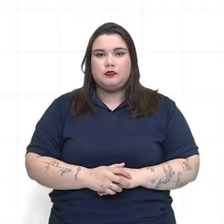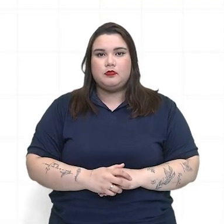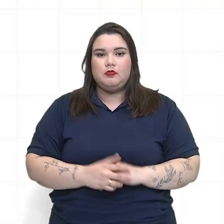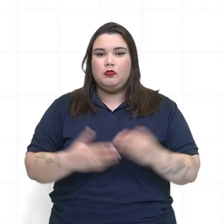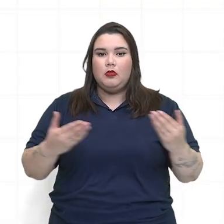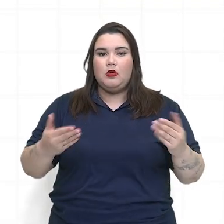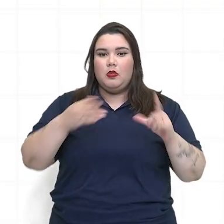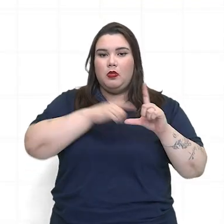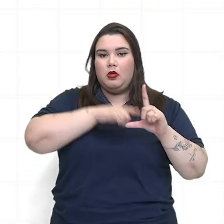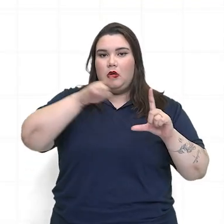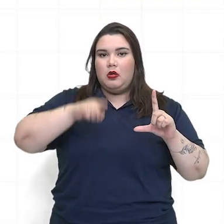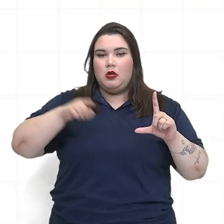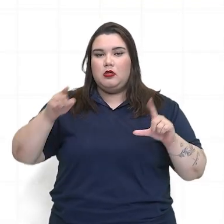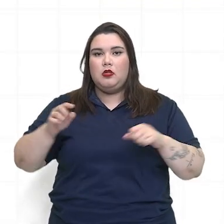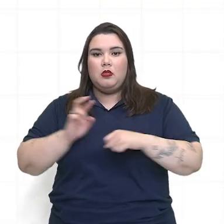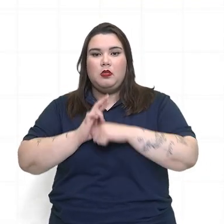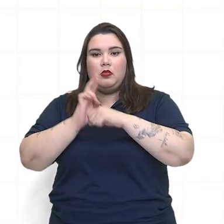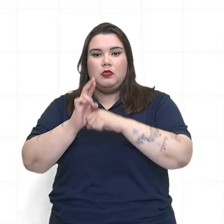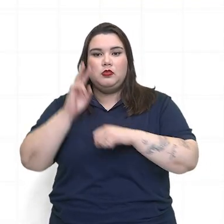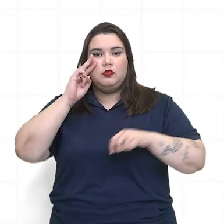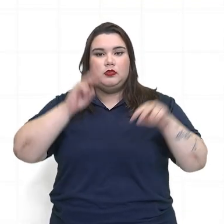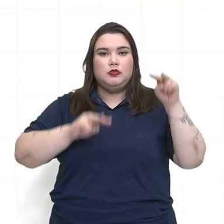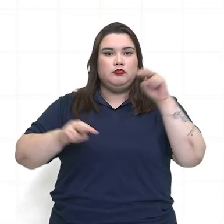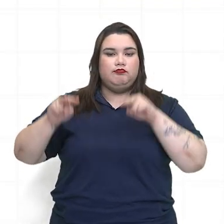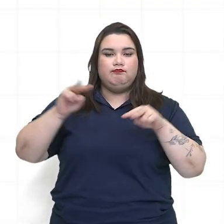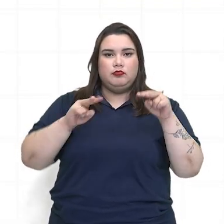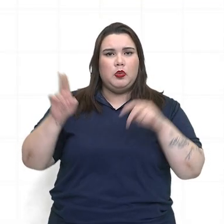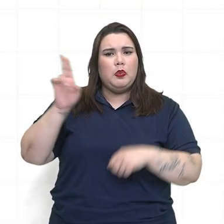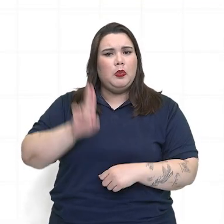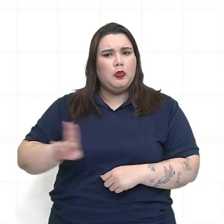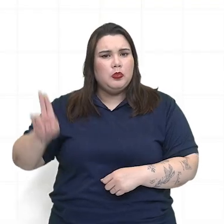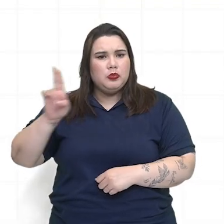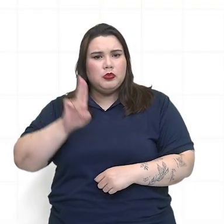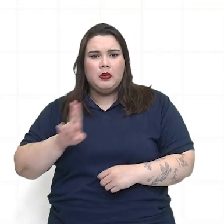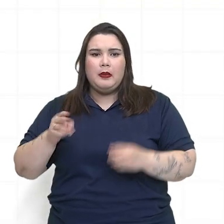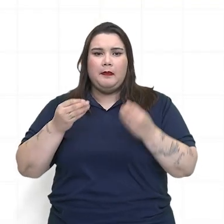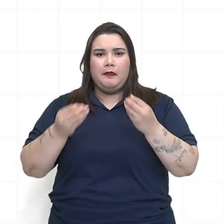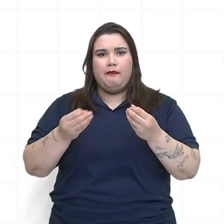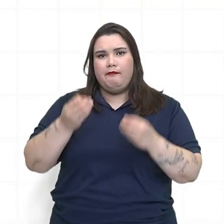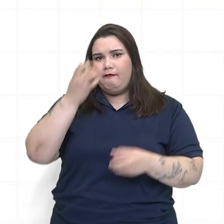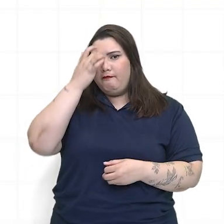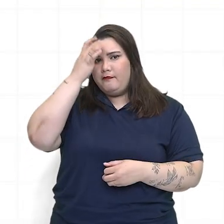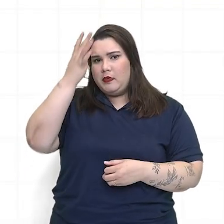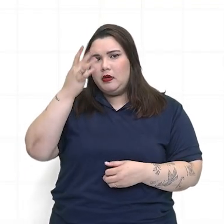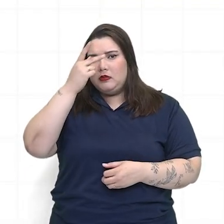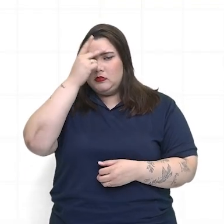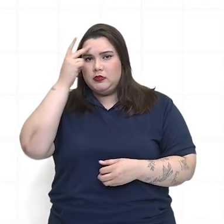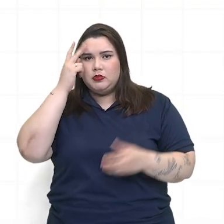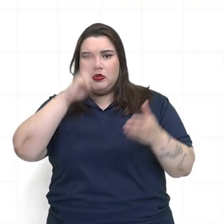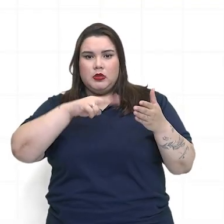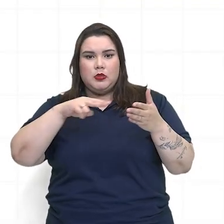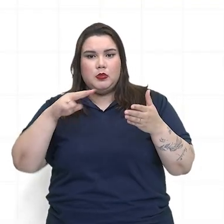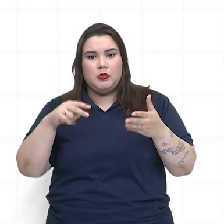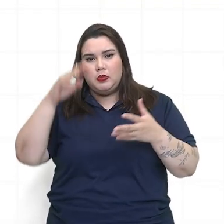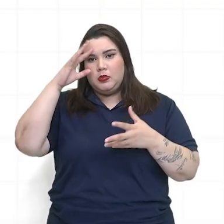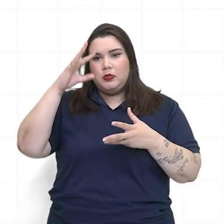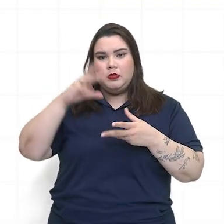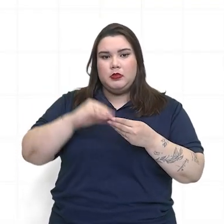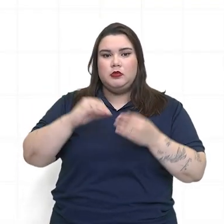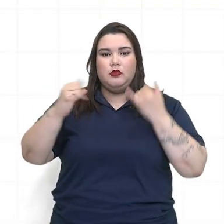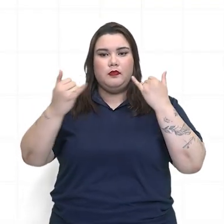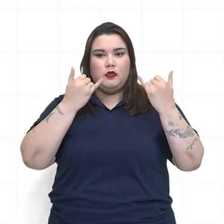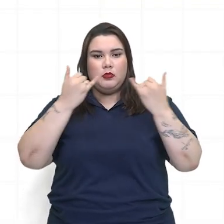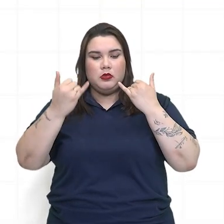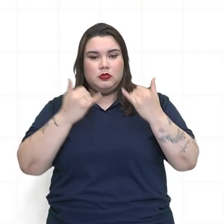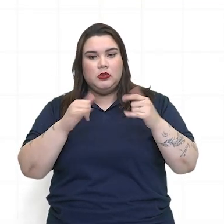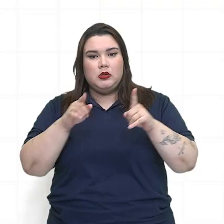Então, os gráficos são recursos visuais muito utilizados para facilitar a leitura e compreensão das